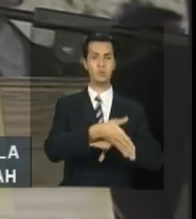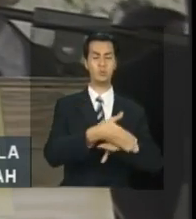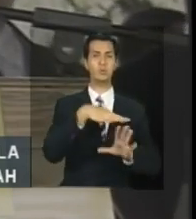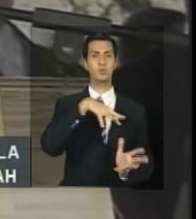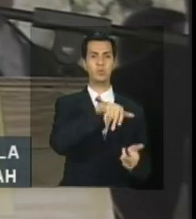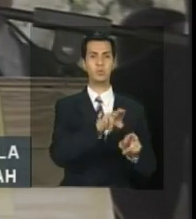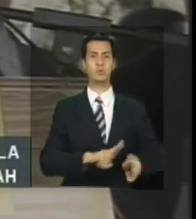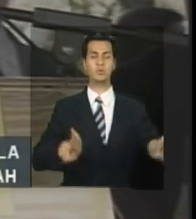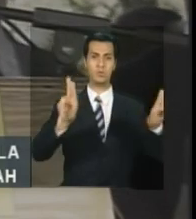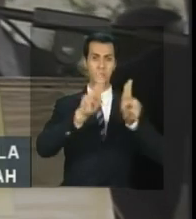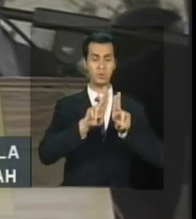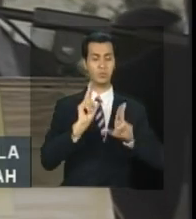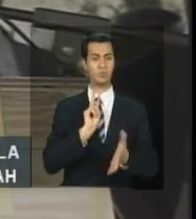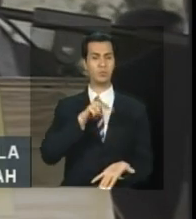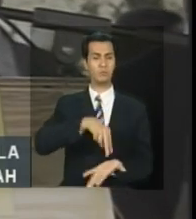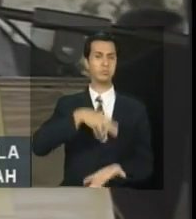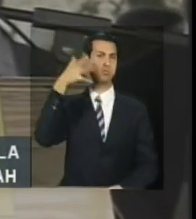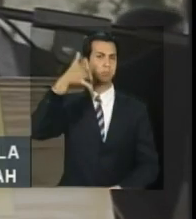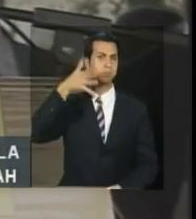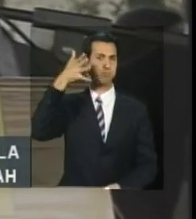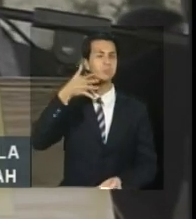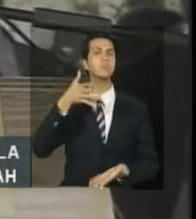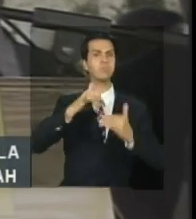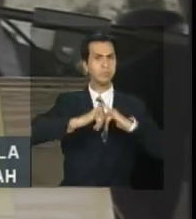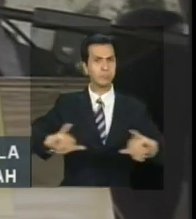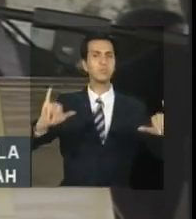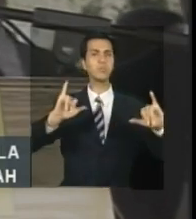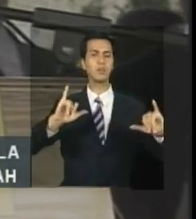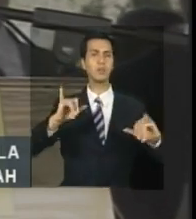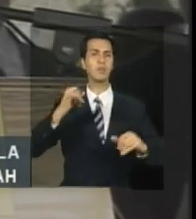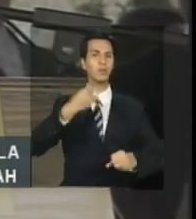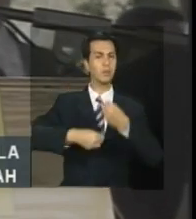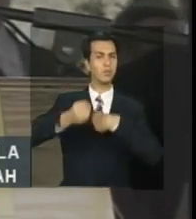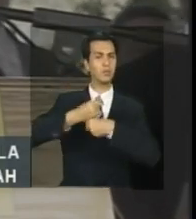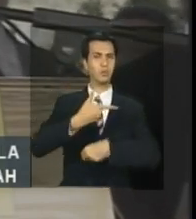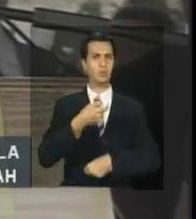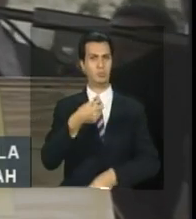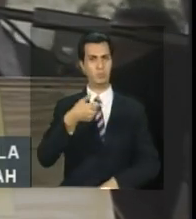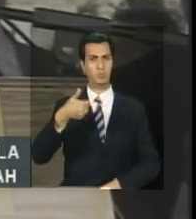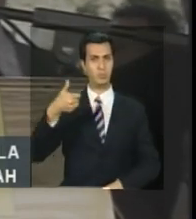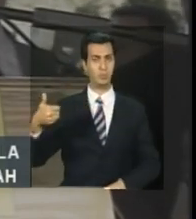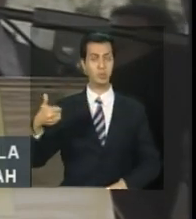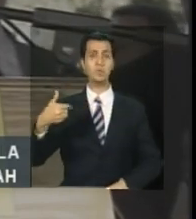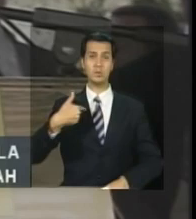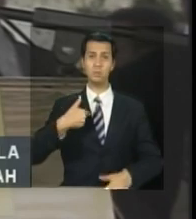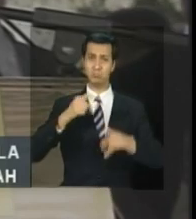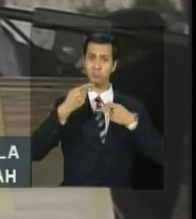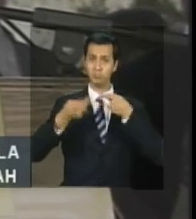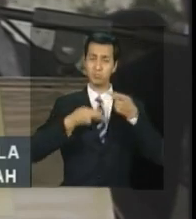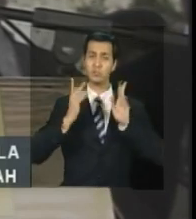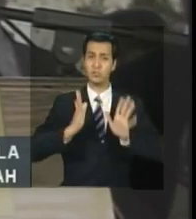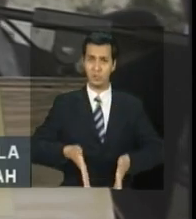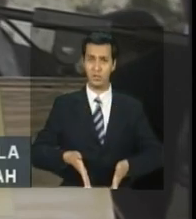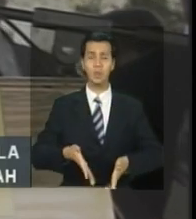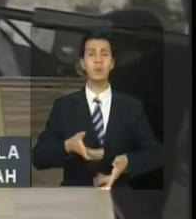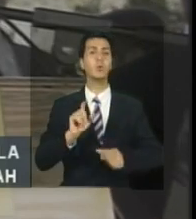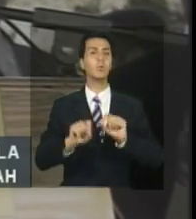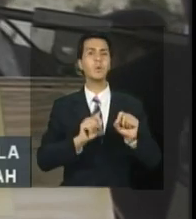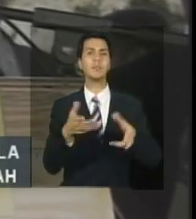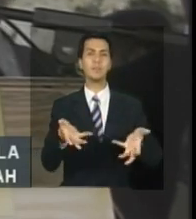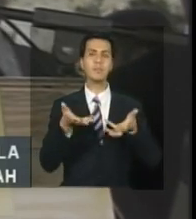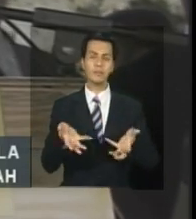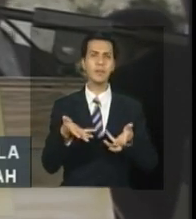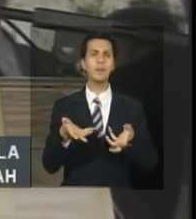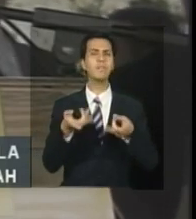Unidas, defendi em setembro de 2011 e que busca garantir uma perspectiva